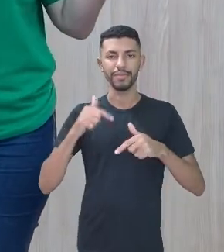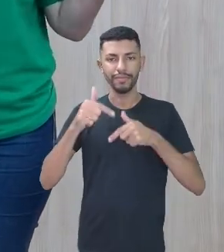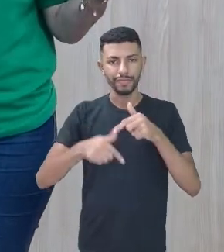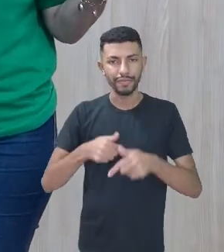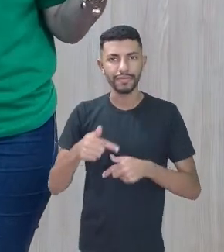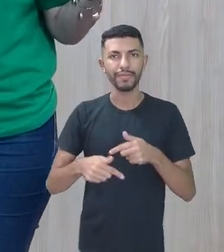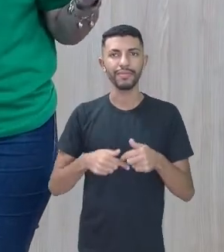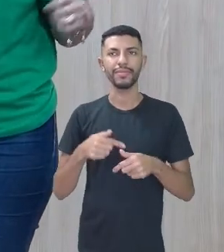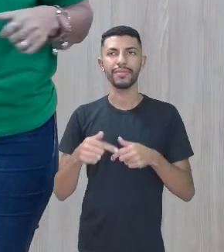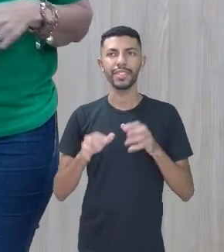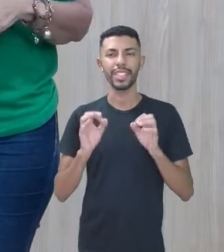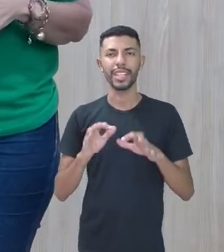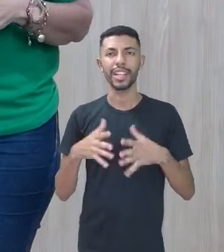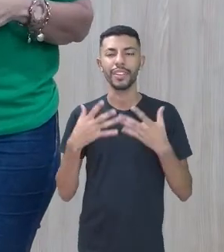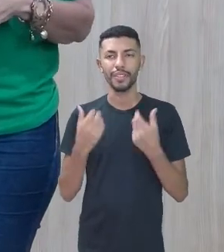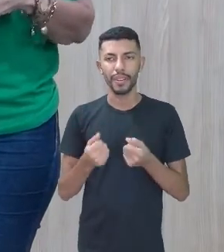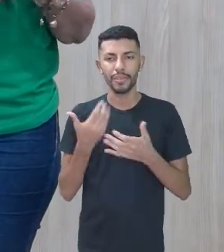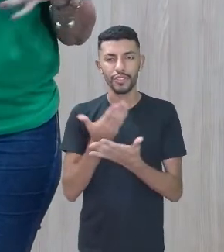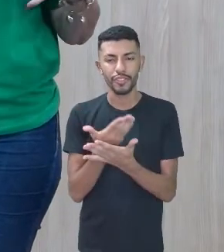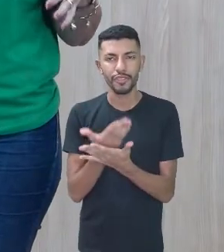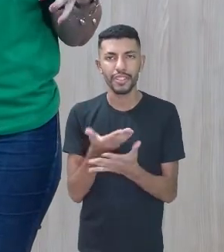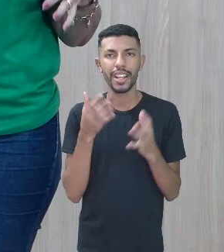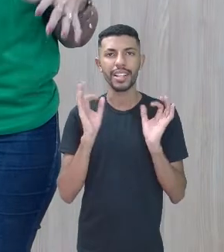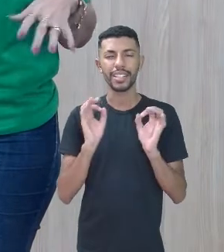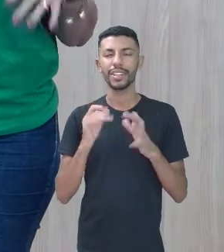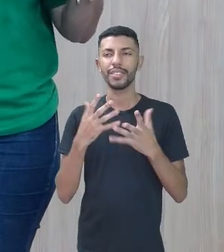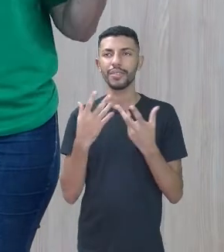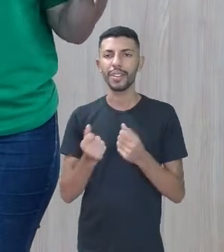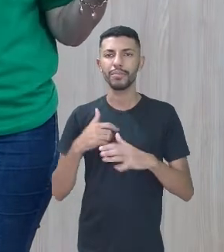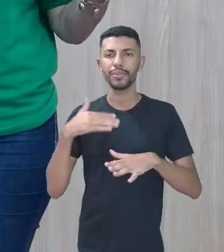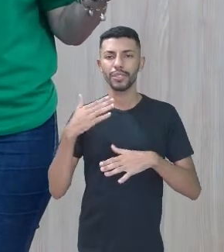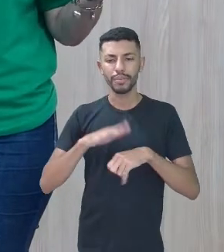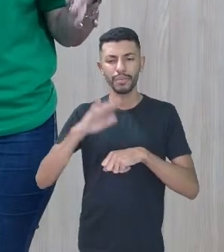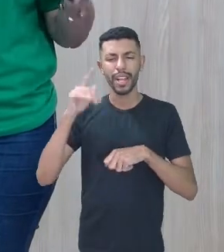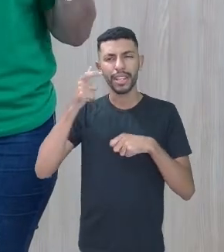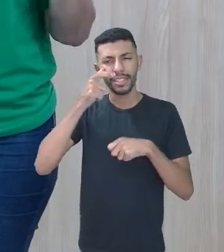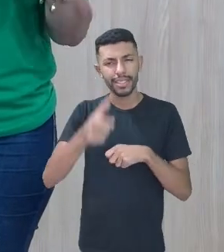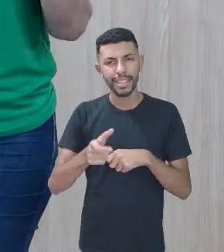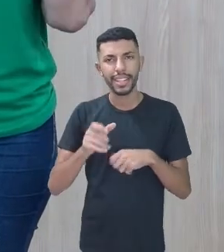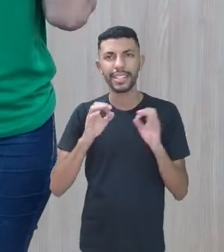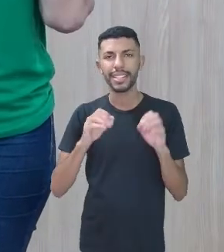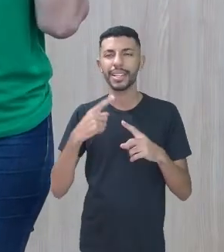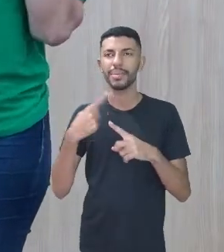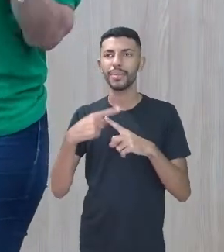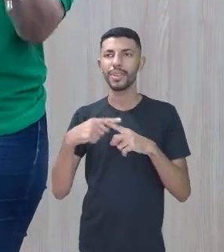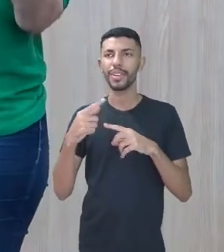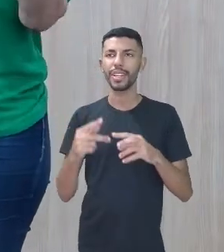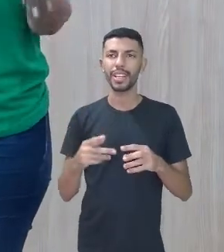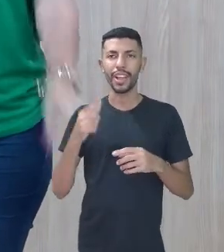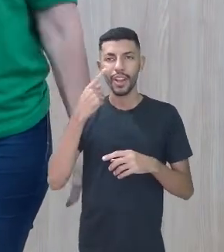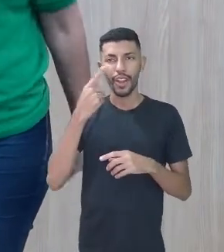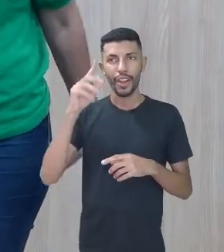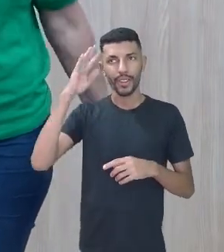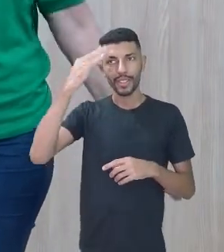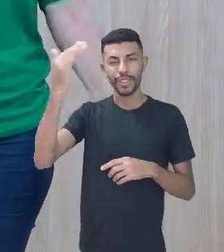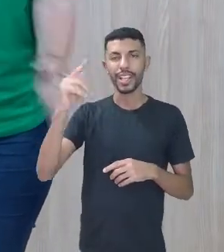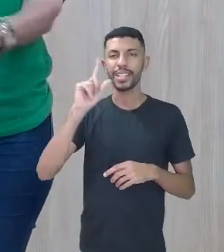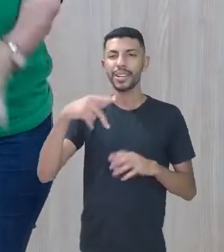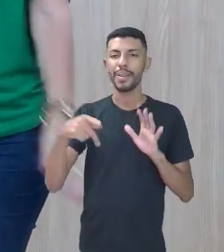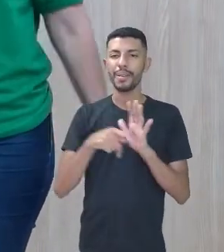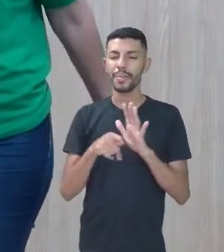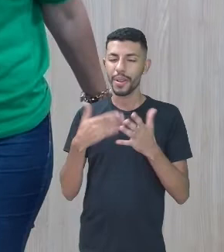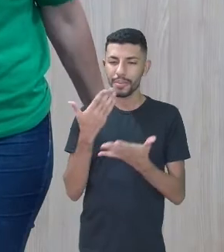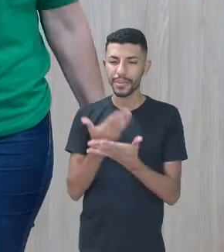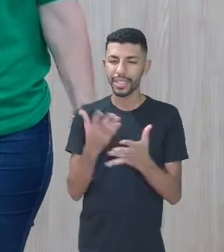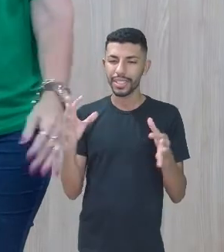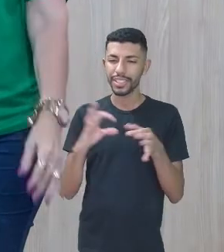vamos estudar, vamos cada vez mais se interessar, porque o sucesso é consequência do